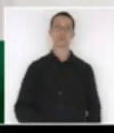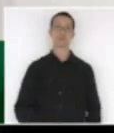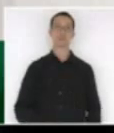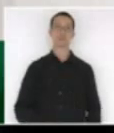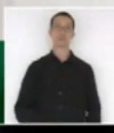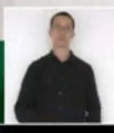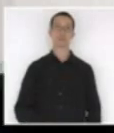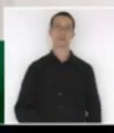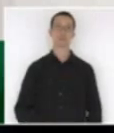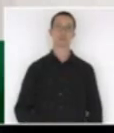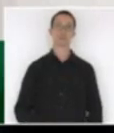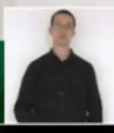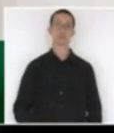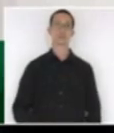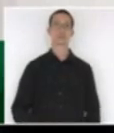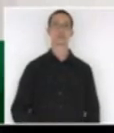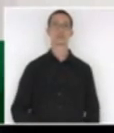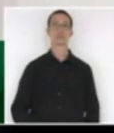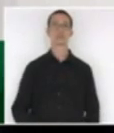gesto de